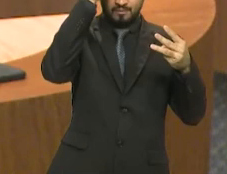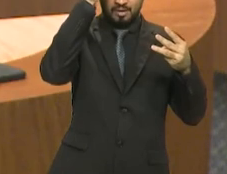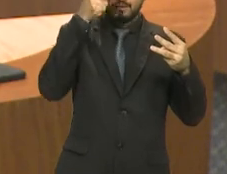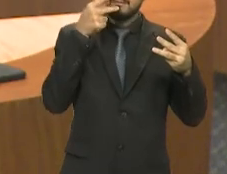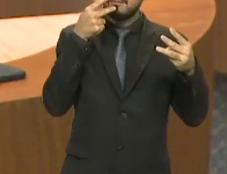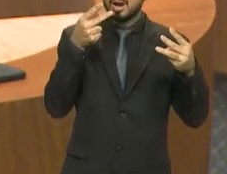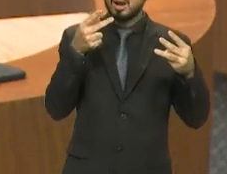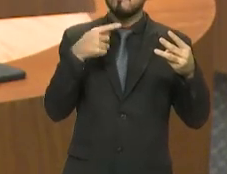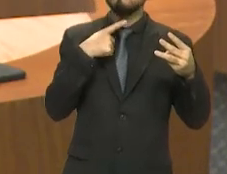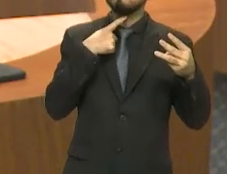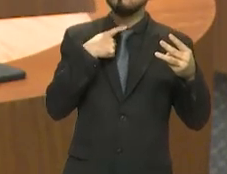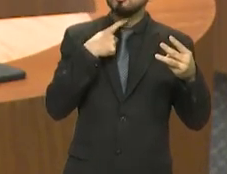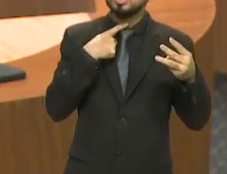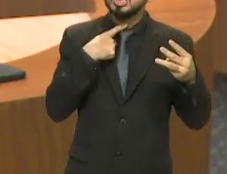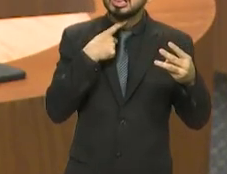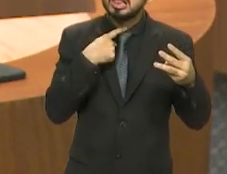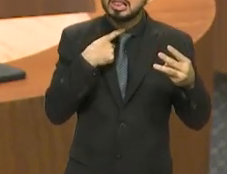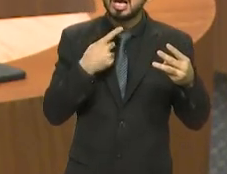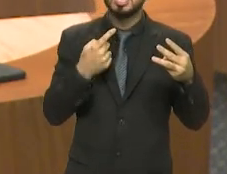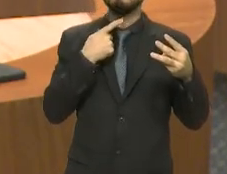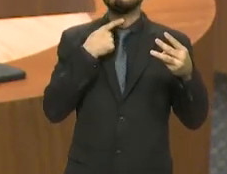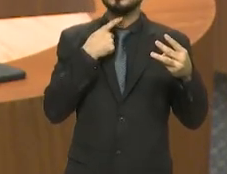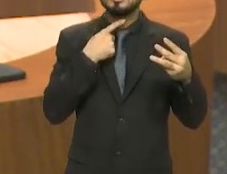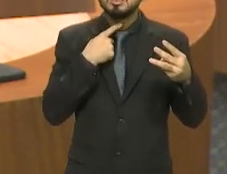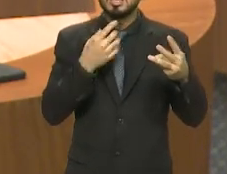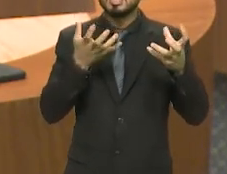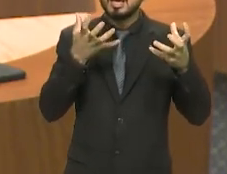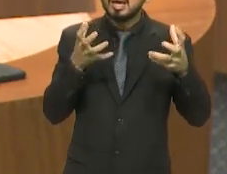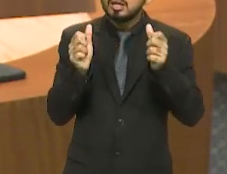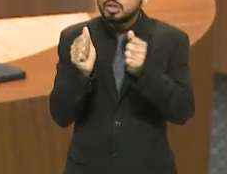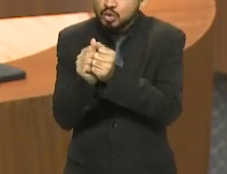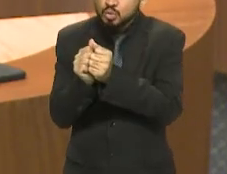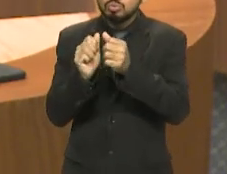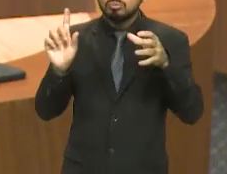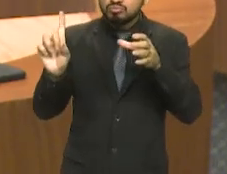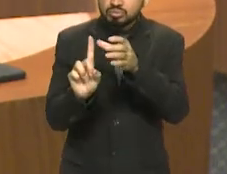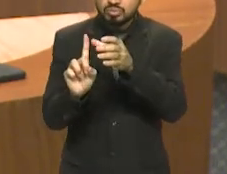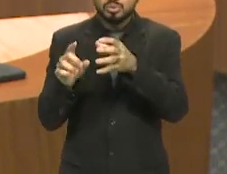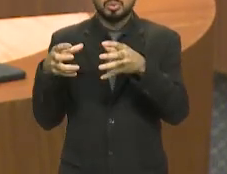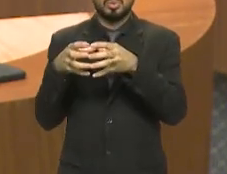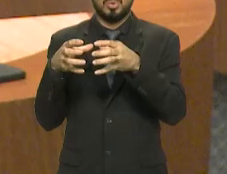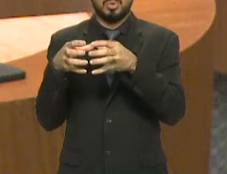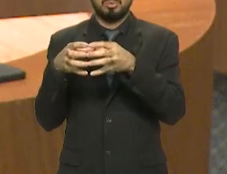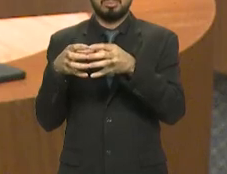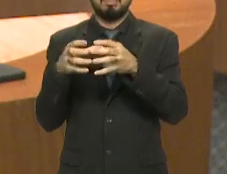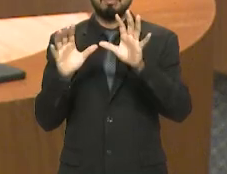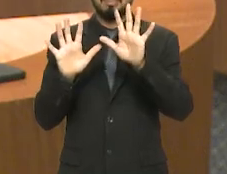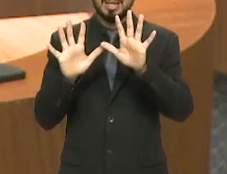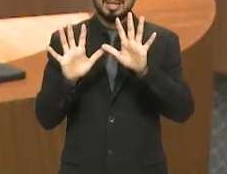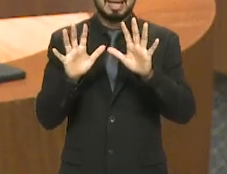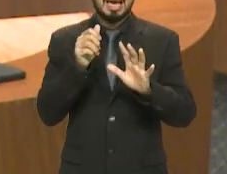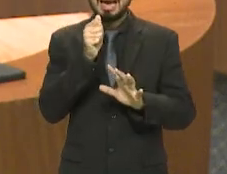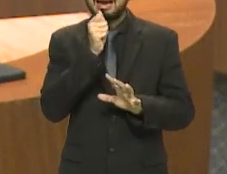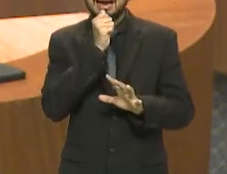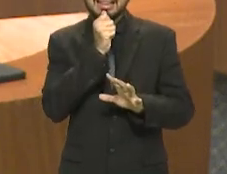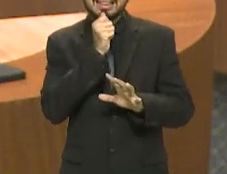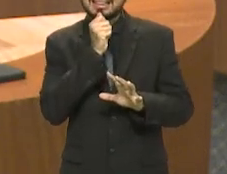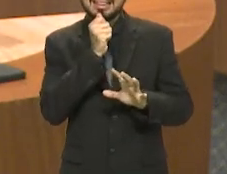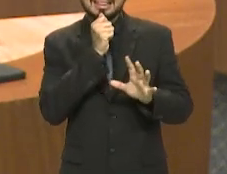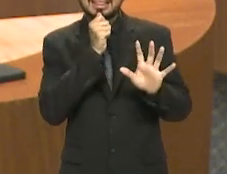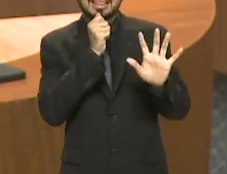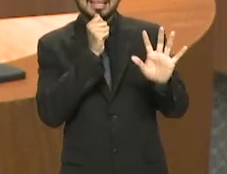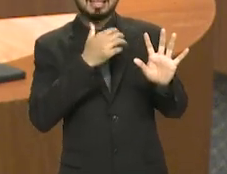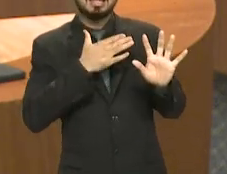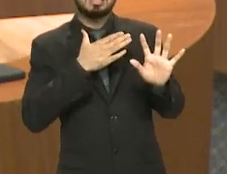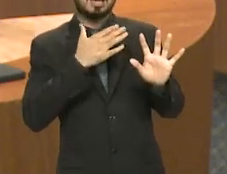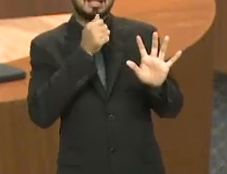vontade deles, que o querer deles é estar junto com o grupo, mas que ainda não tem clima para não